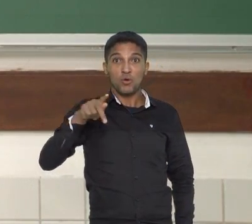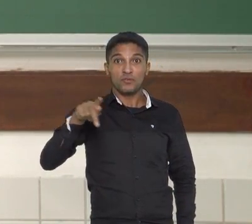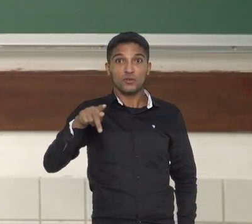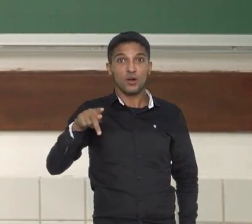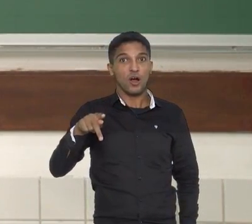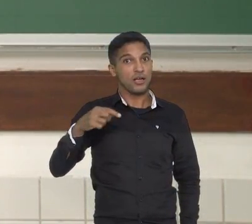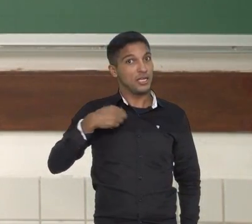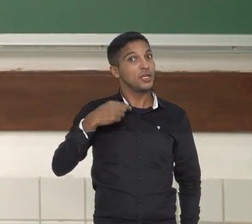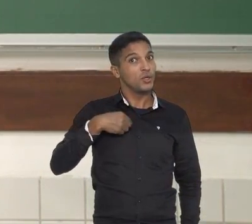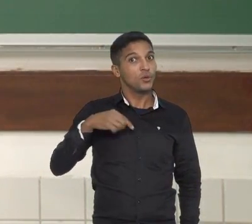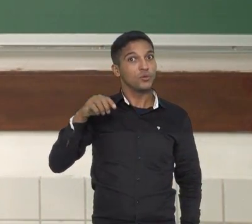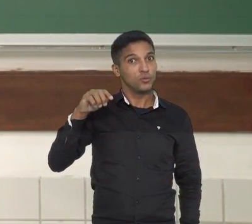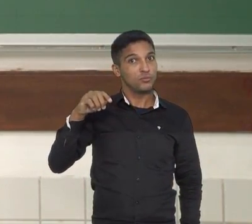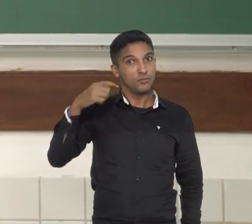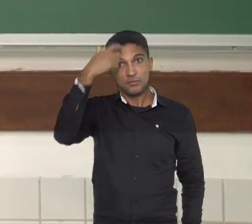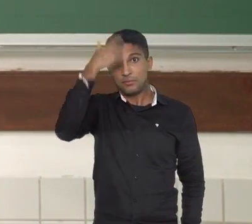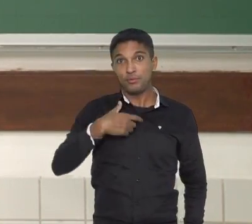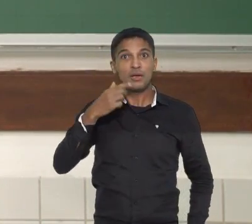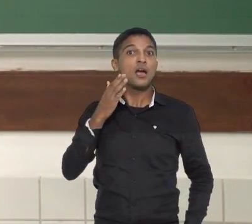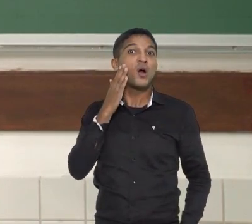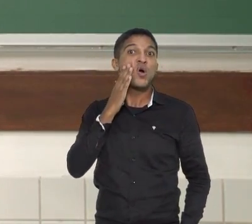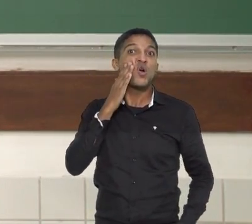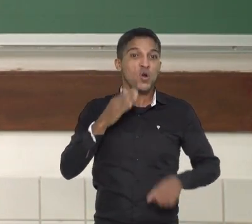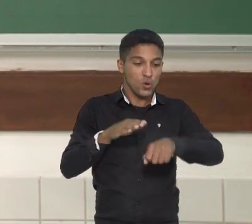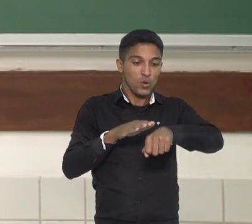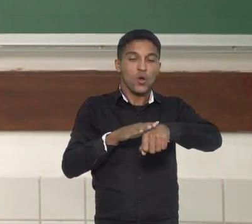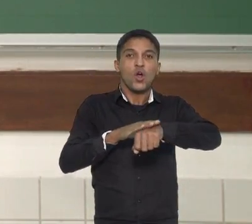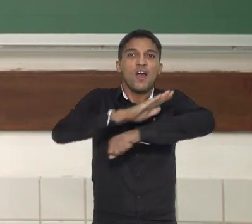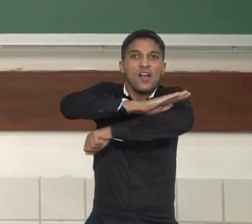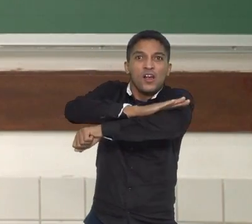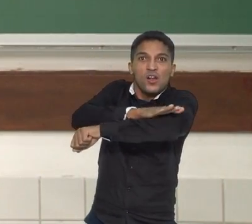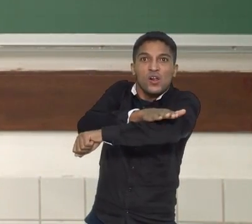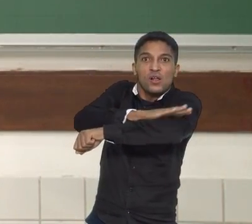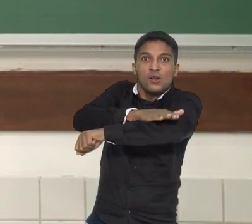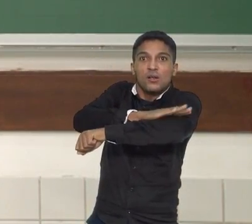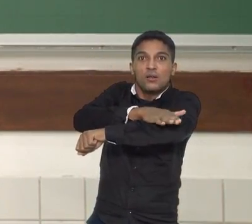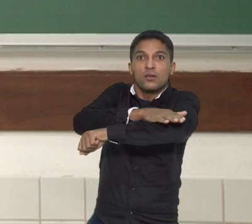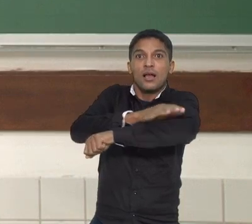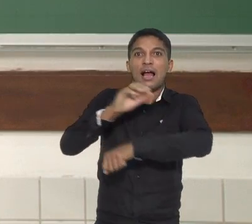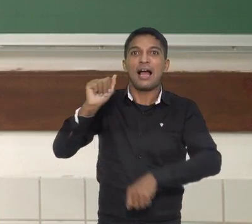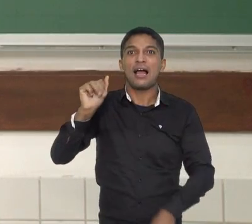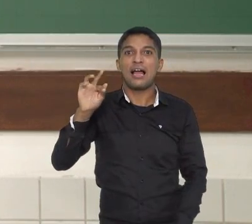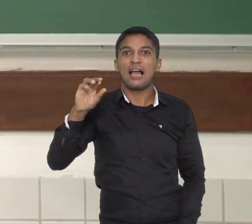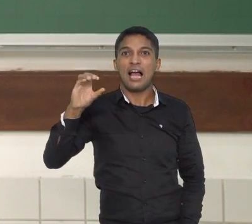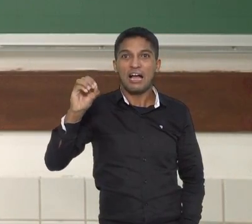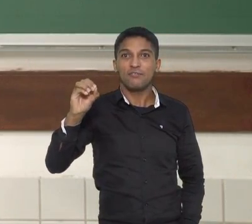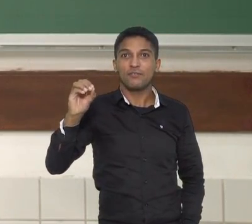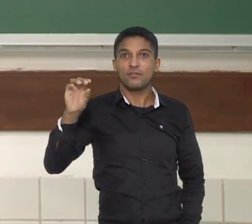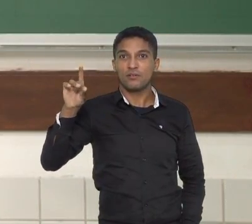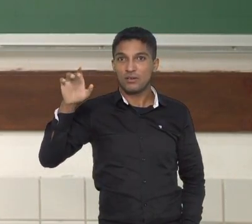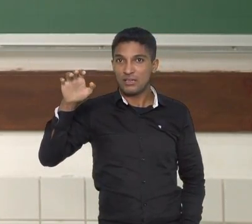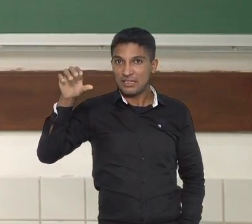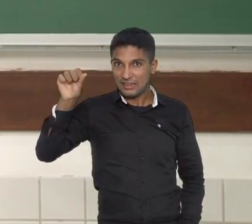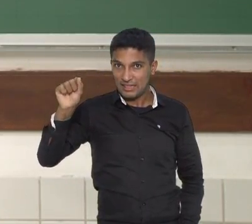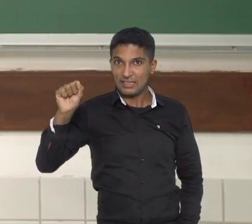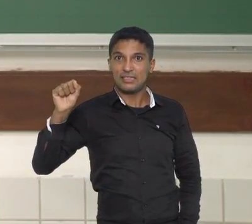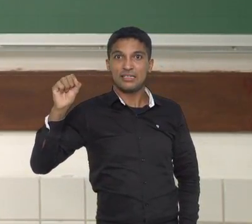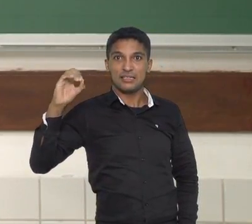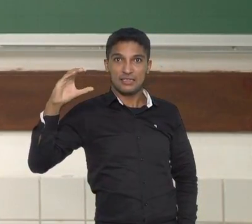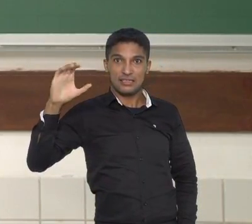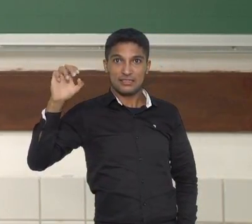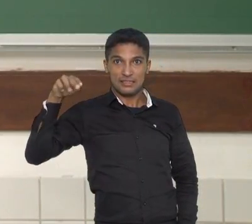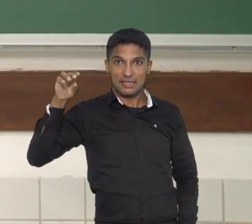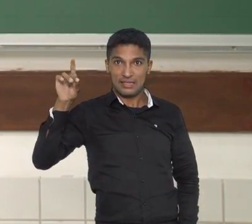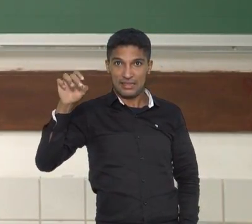afrodescendente. Então, o afrodescendente pode ser aquela pessoa negra, descendente